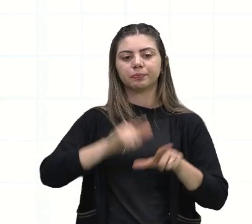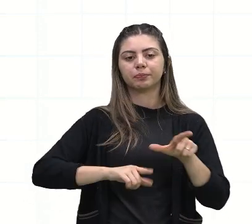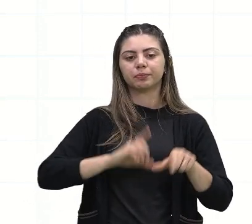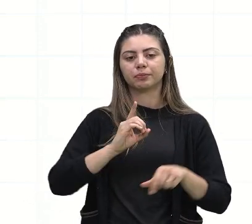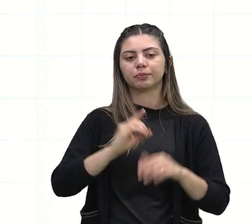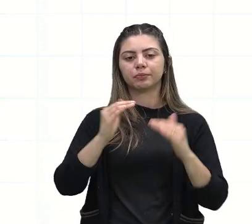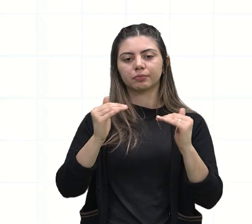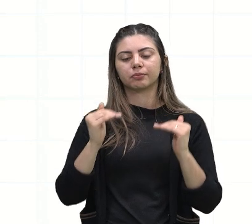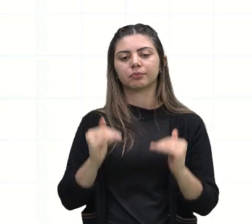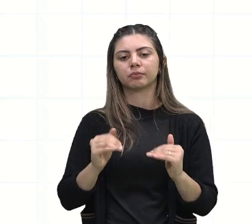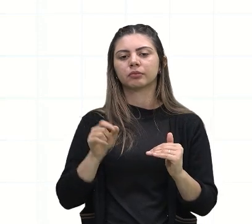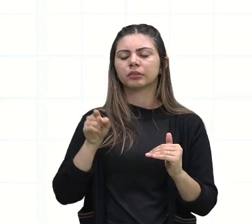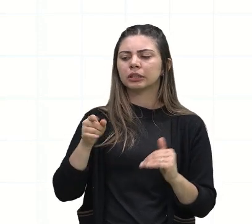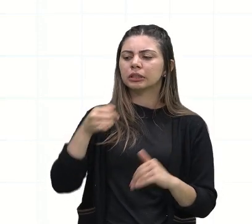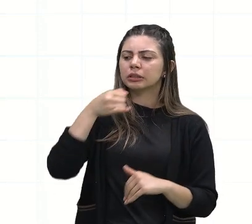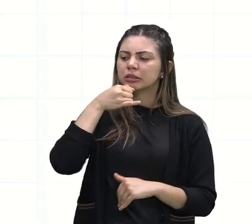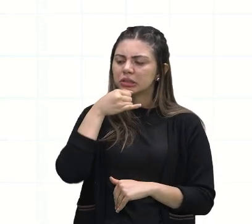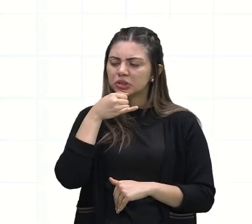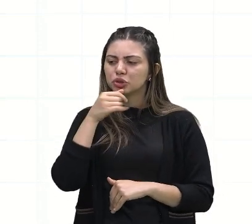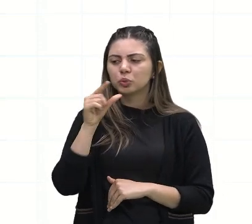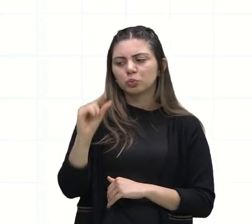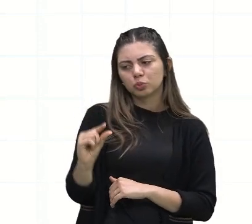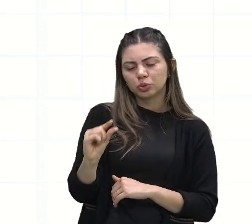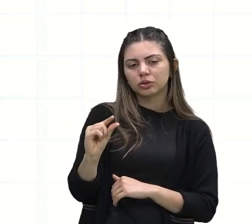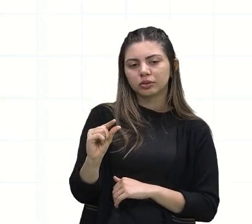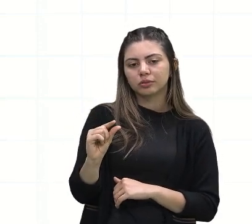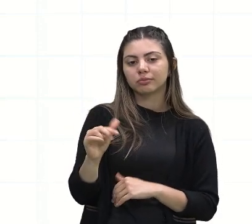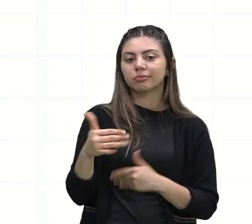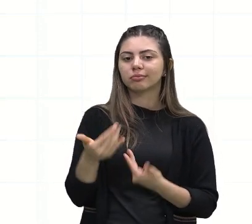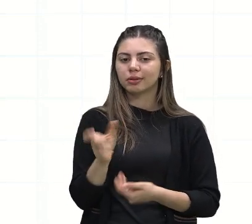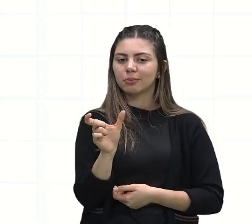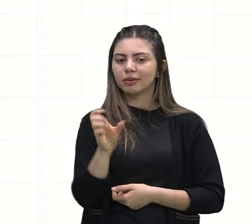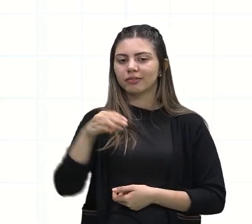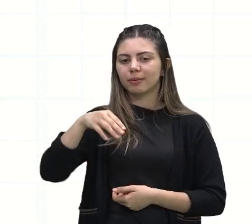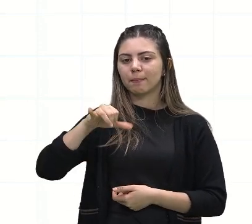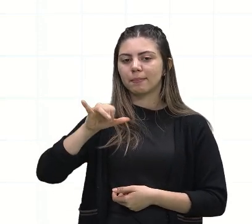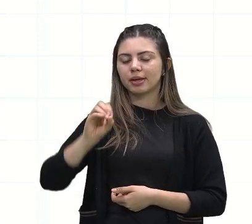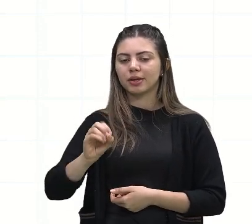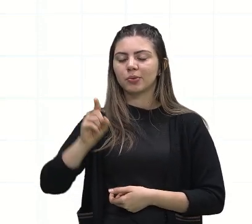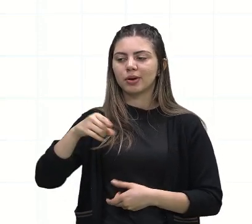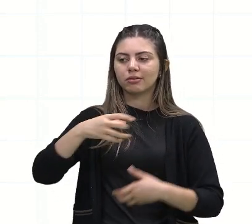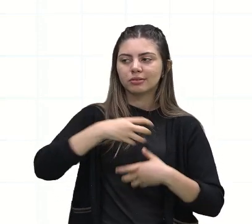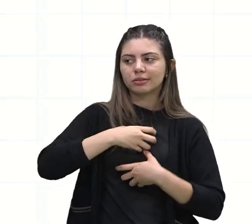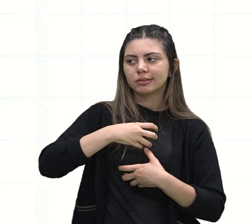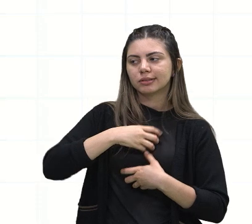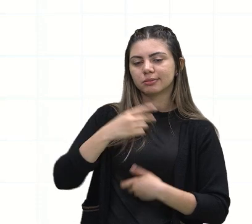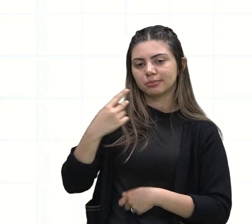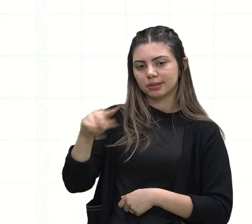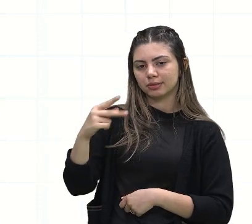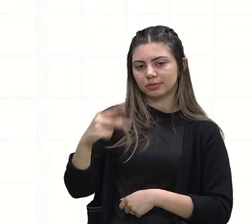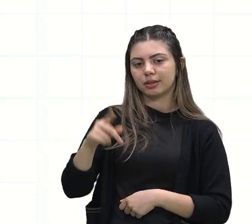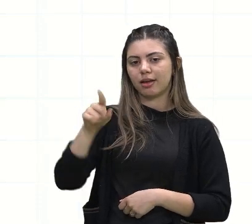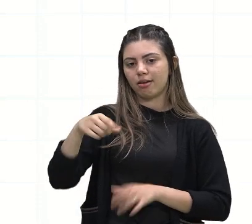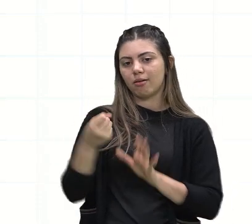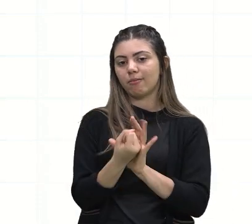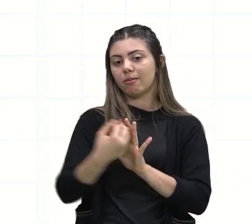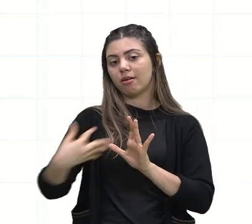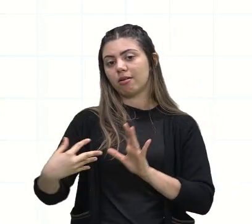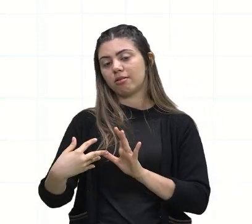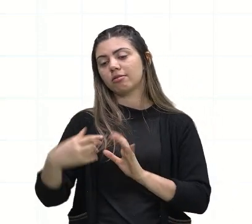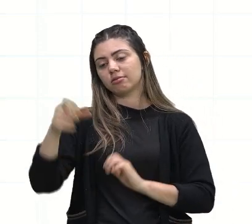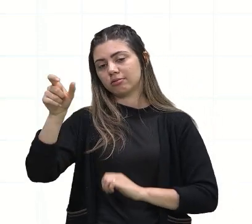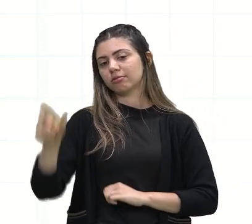Ele ficou meio triste. Mesma coisa, é o estado que ele se encontra. É uma característica